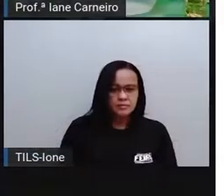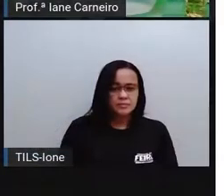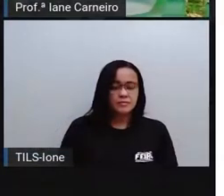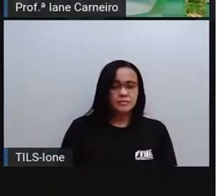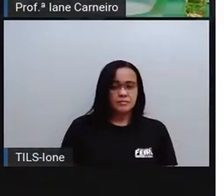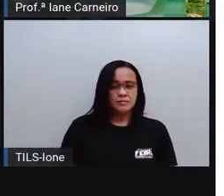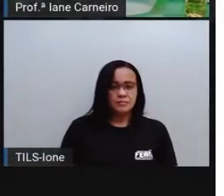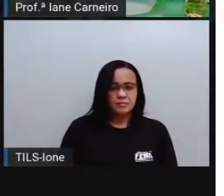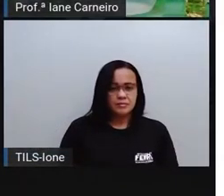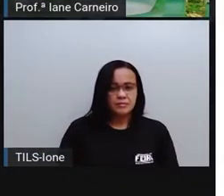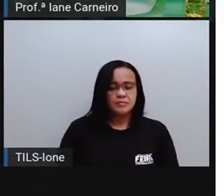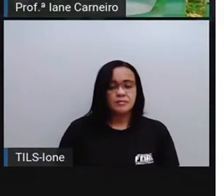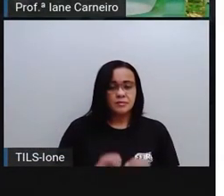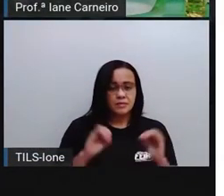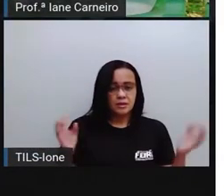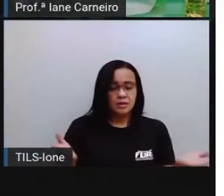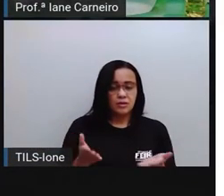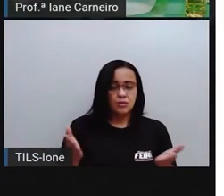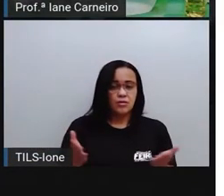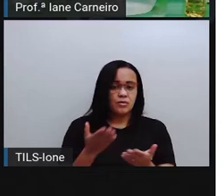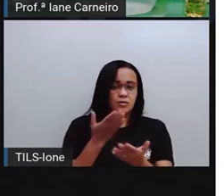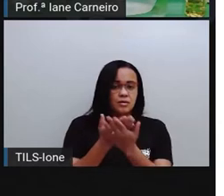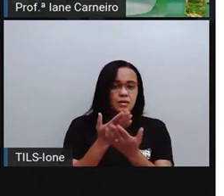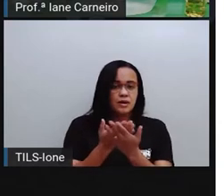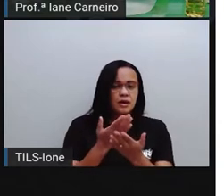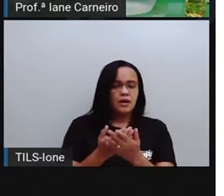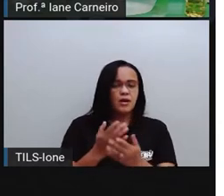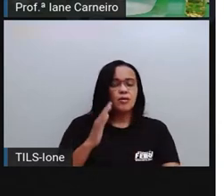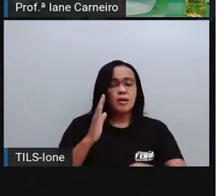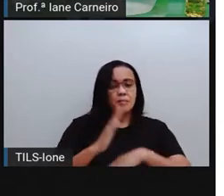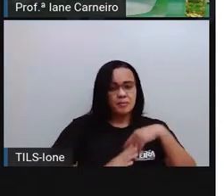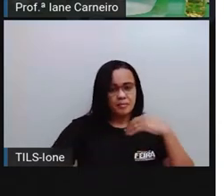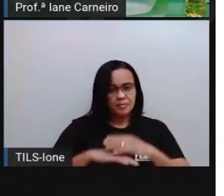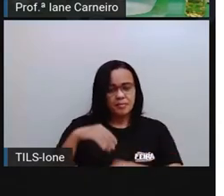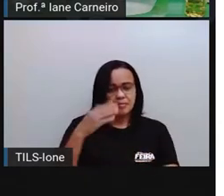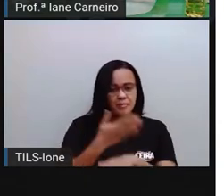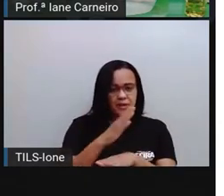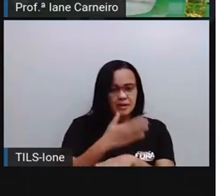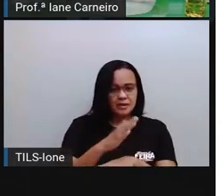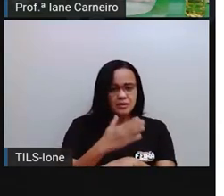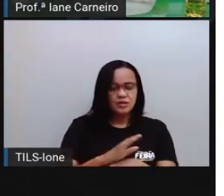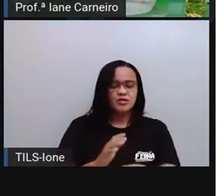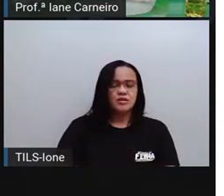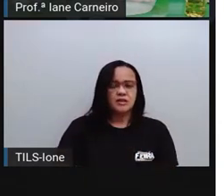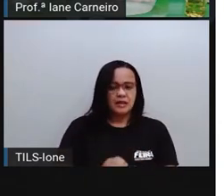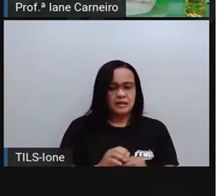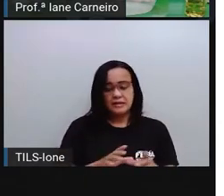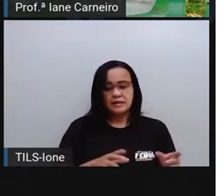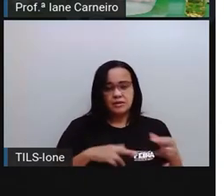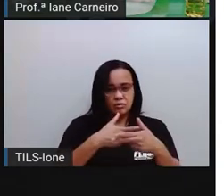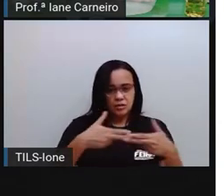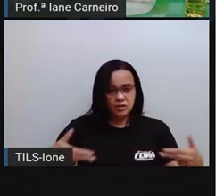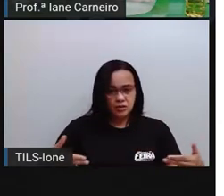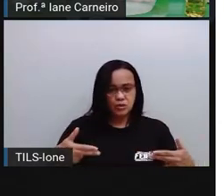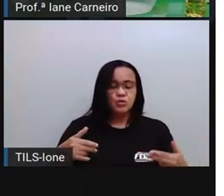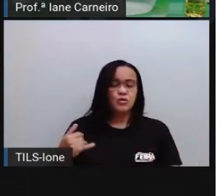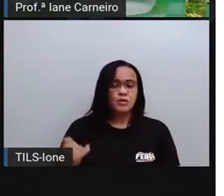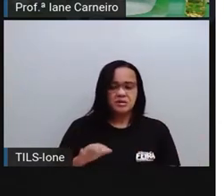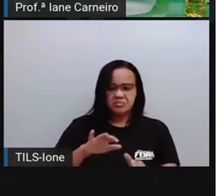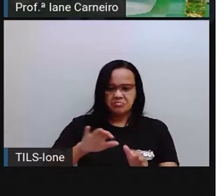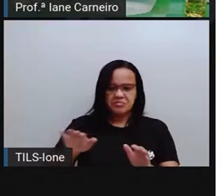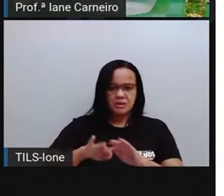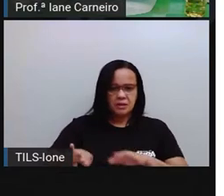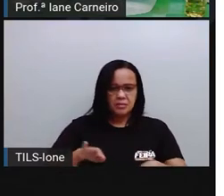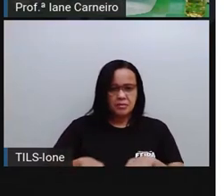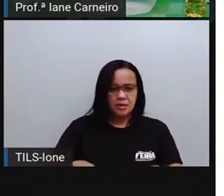Bom, então nós vamos agora para nossa aula prática, né? Então já separa aí seus ingredientes, caso você não tenha separado ainda, né? Então nós